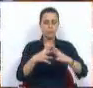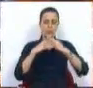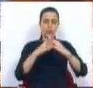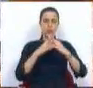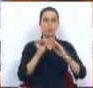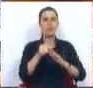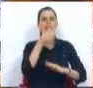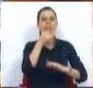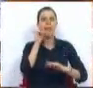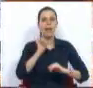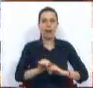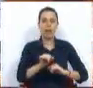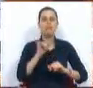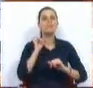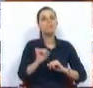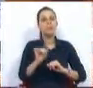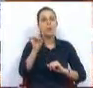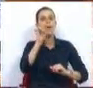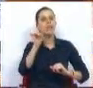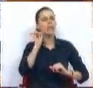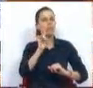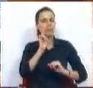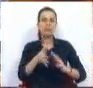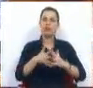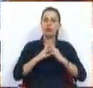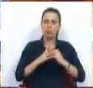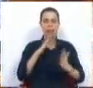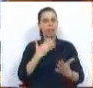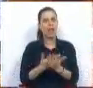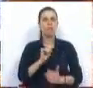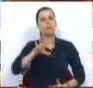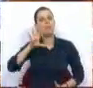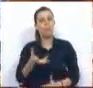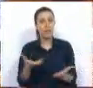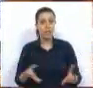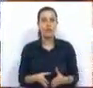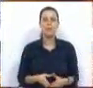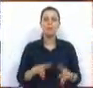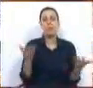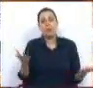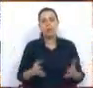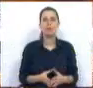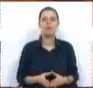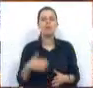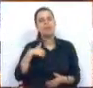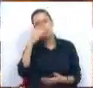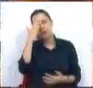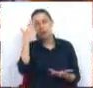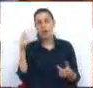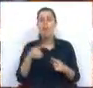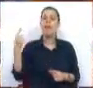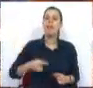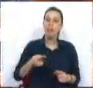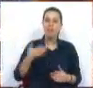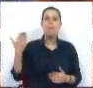estruturação fundiária uma questão estruturante para o país. E, portanto, julgamos que ela